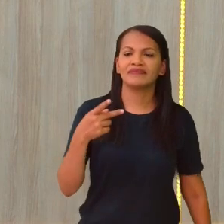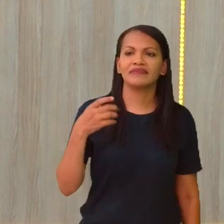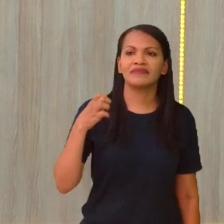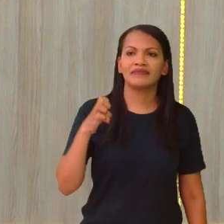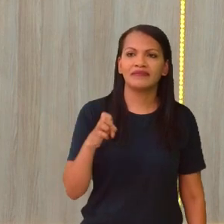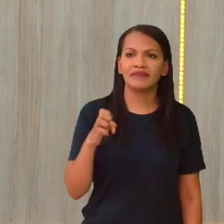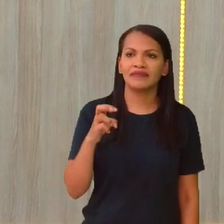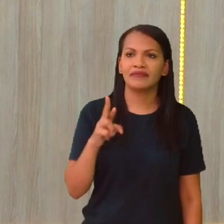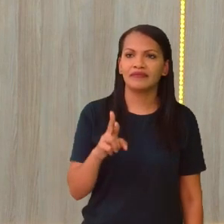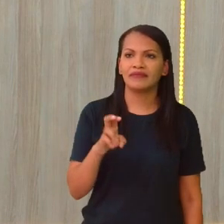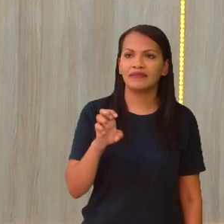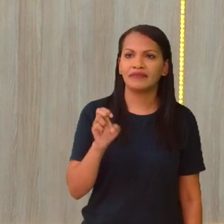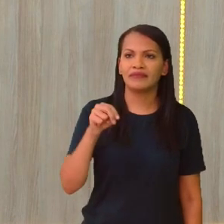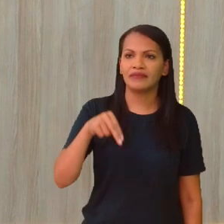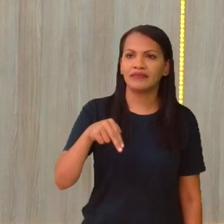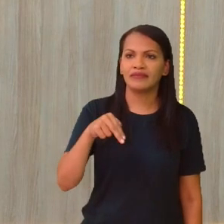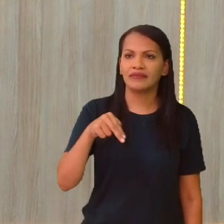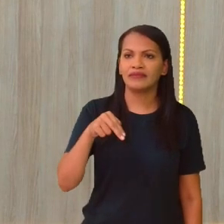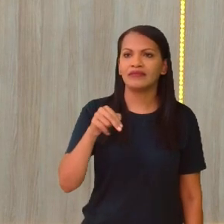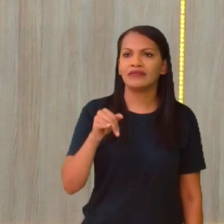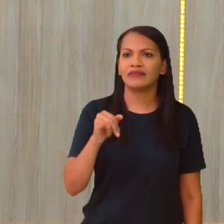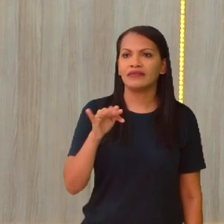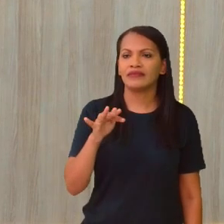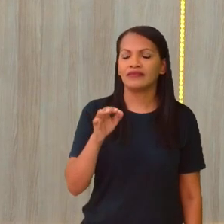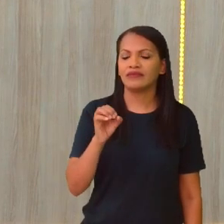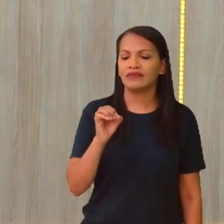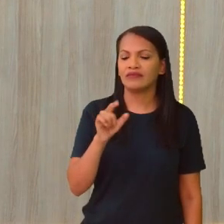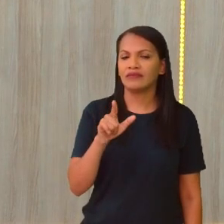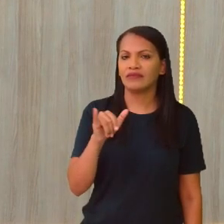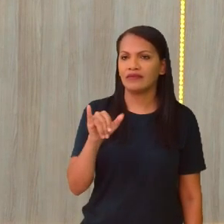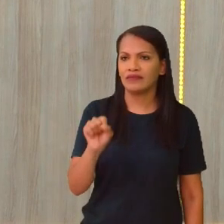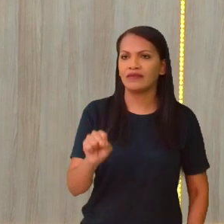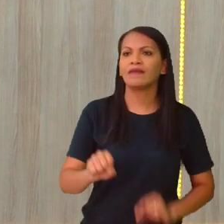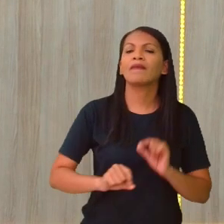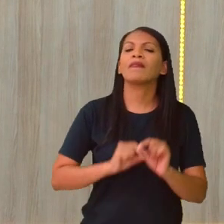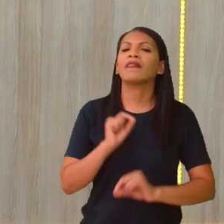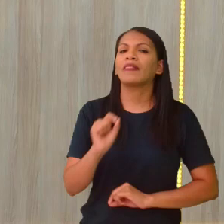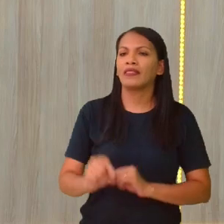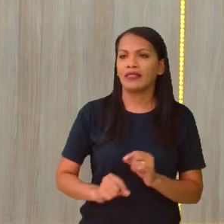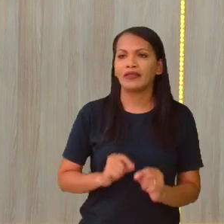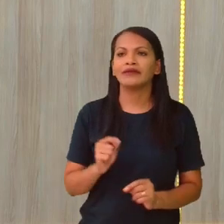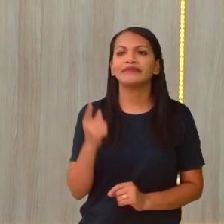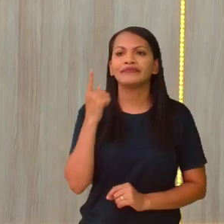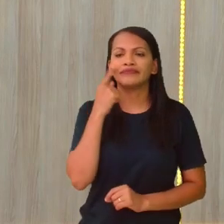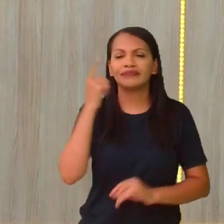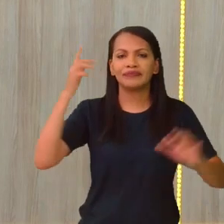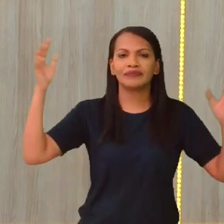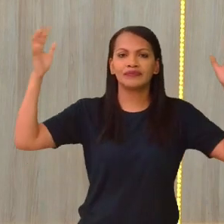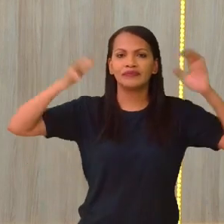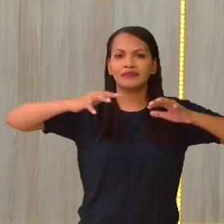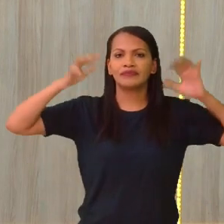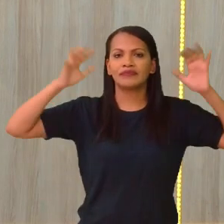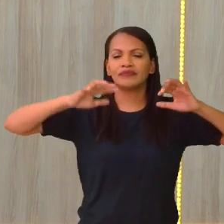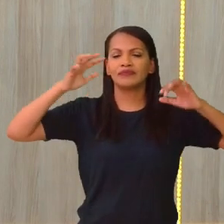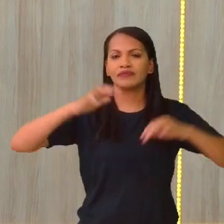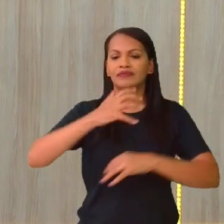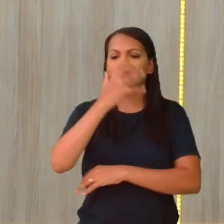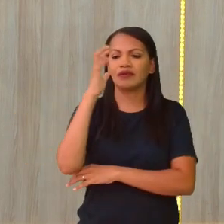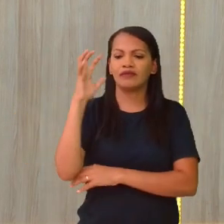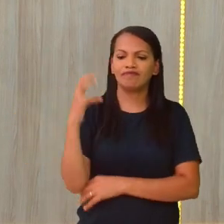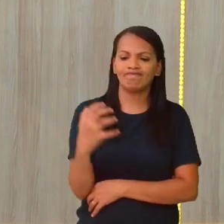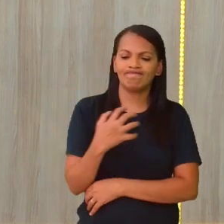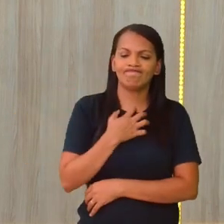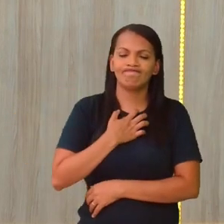perennifólias, eram símbolos de prosperidade. Nos povos que habitavam locais de inverno rígido, essas árvores eram marcantes,